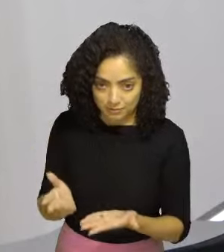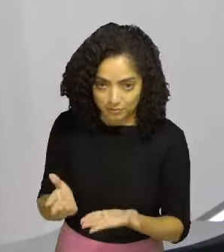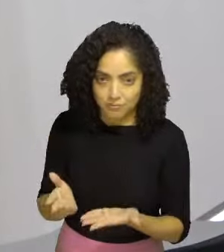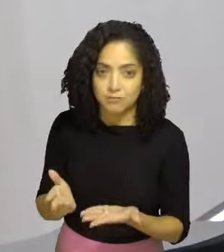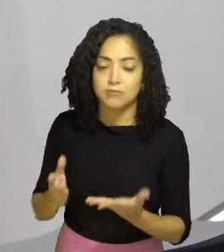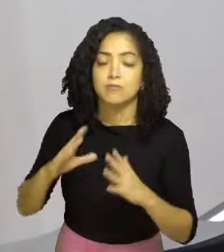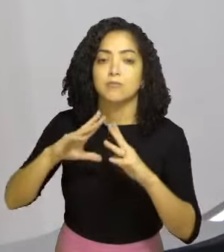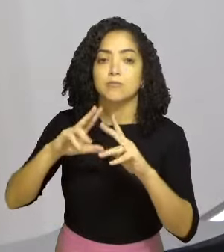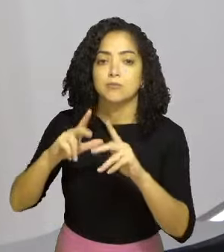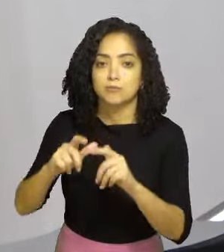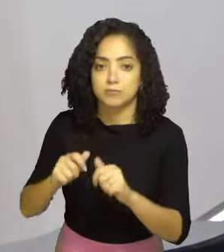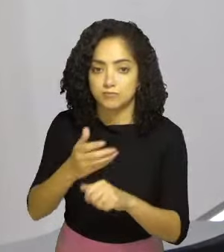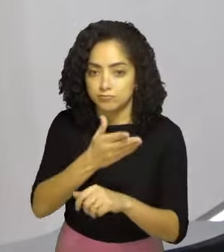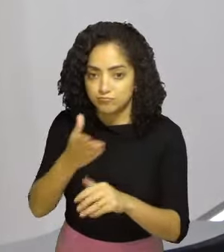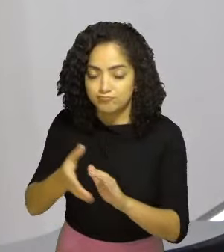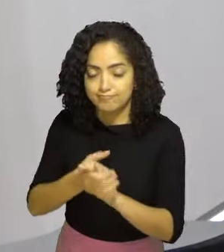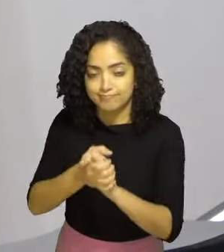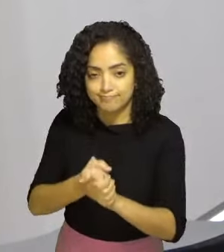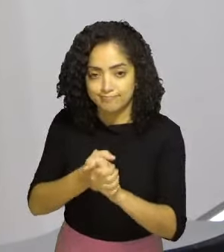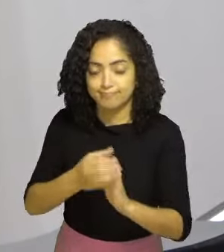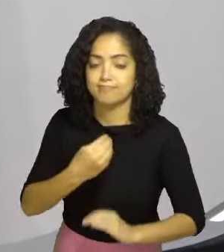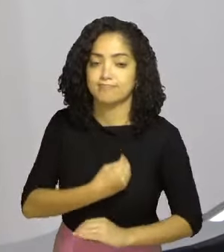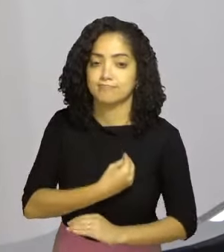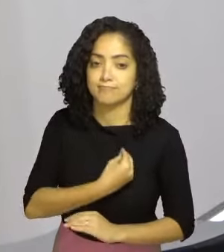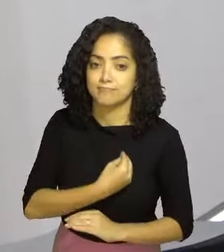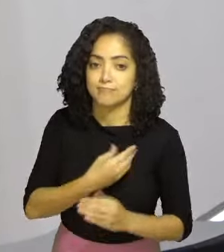as autoridades presentes.